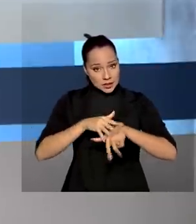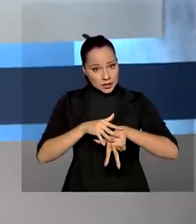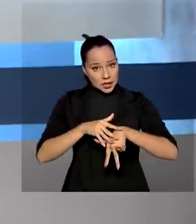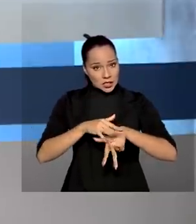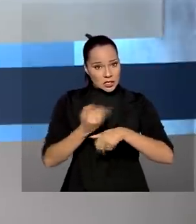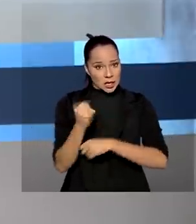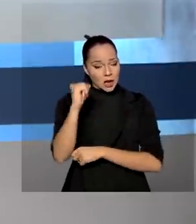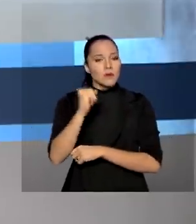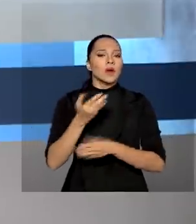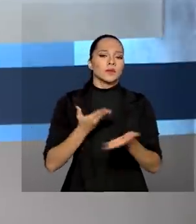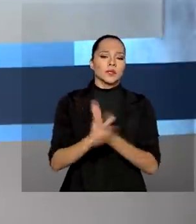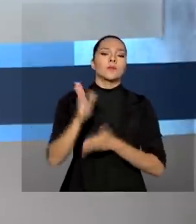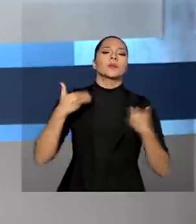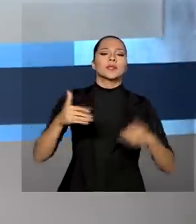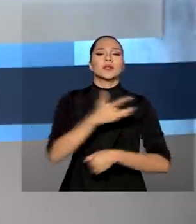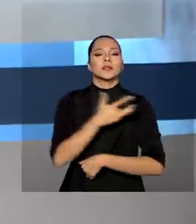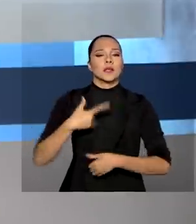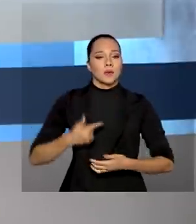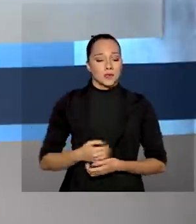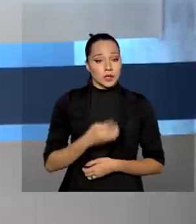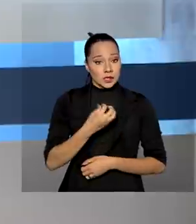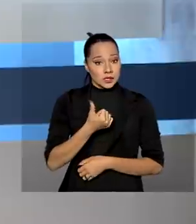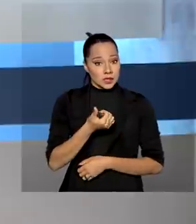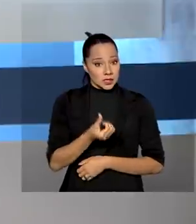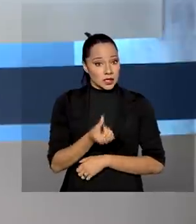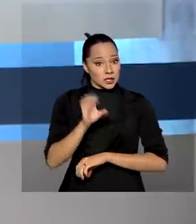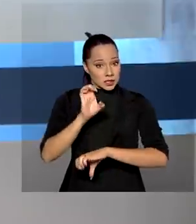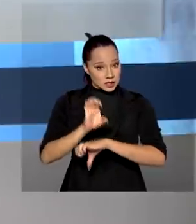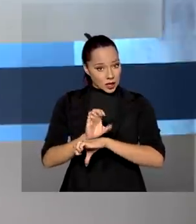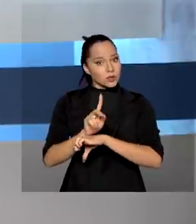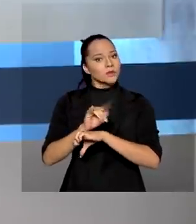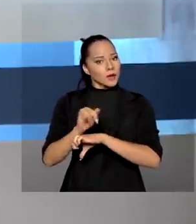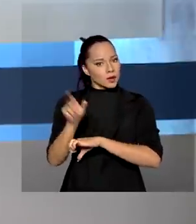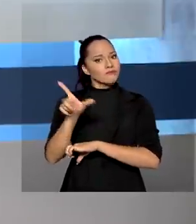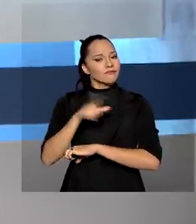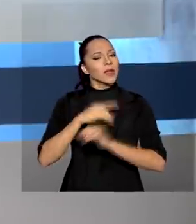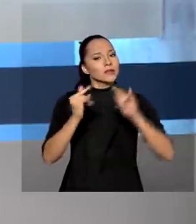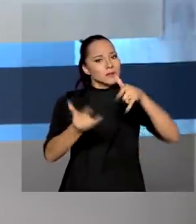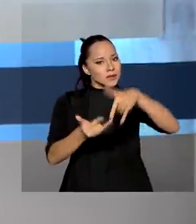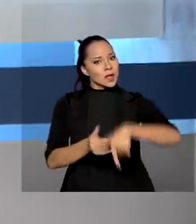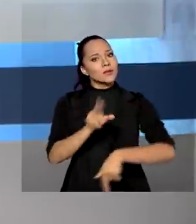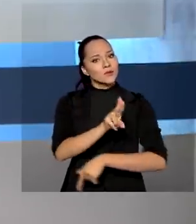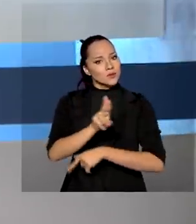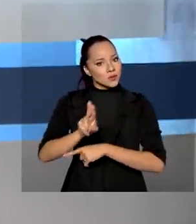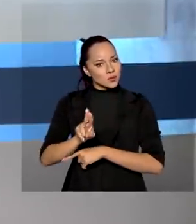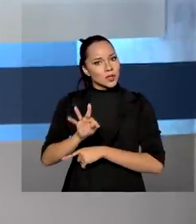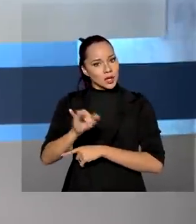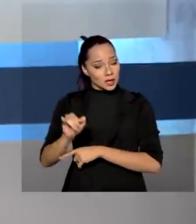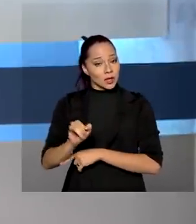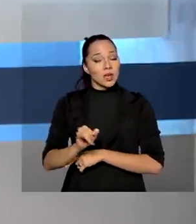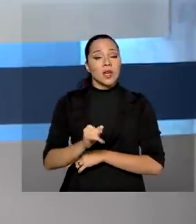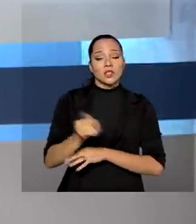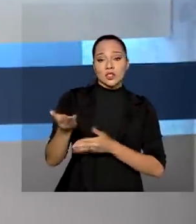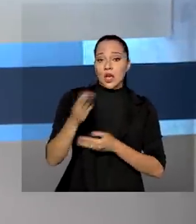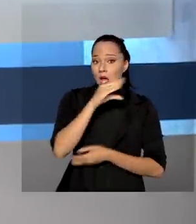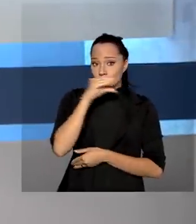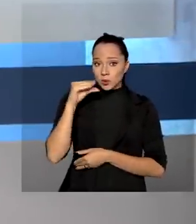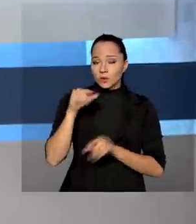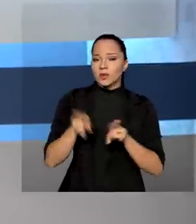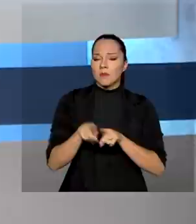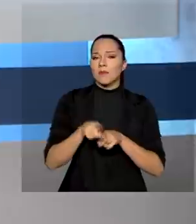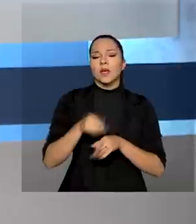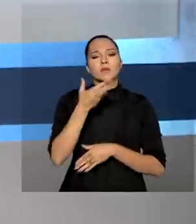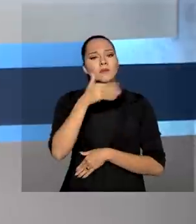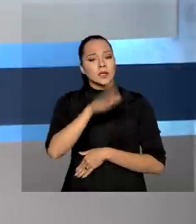autorizados pelo Ministério da Saúde 16 estados vão ser beneficiados são leitos de UTI adulto e pediátrica